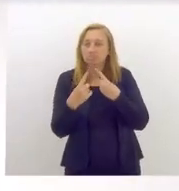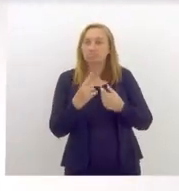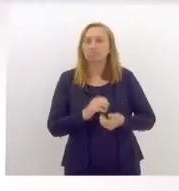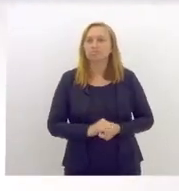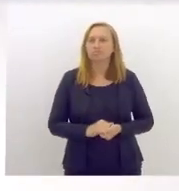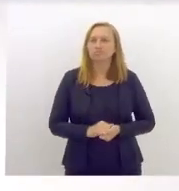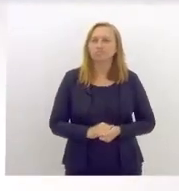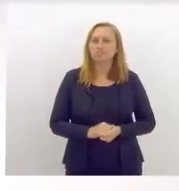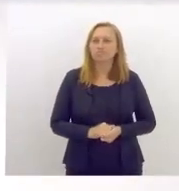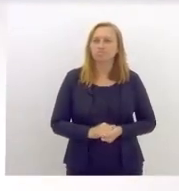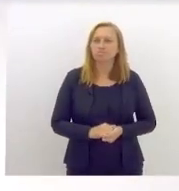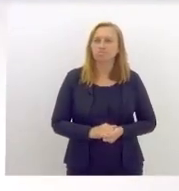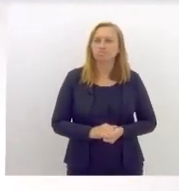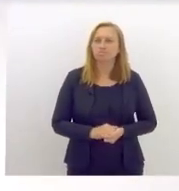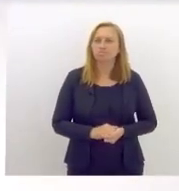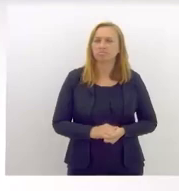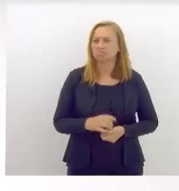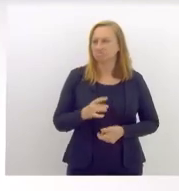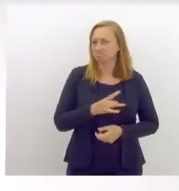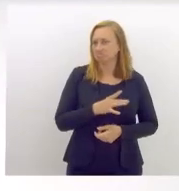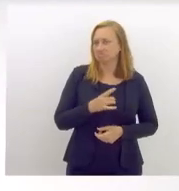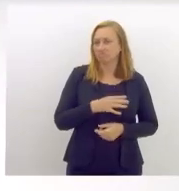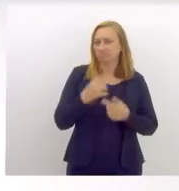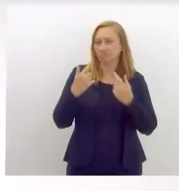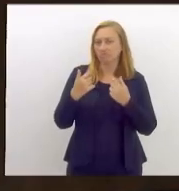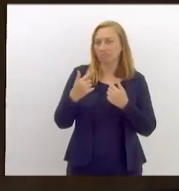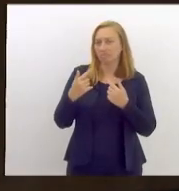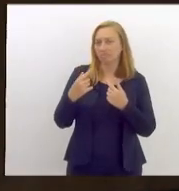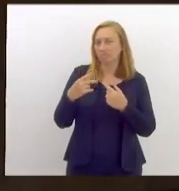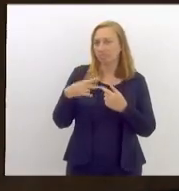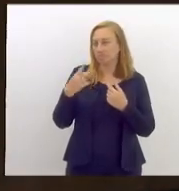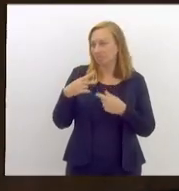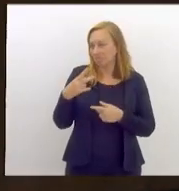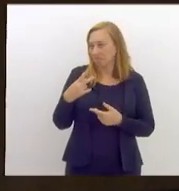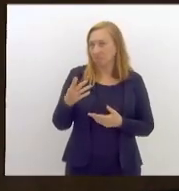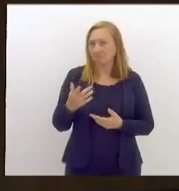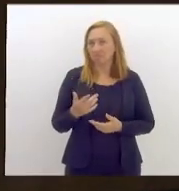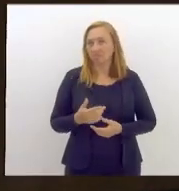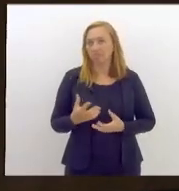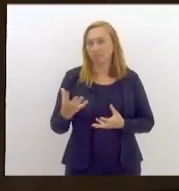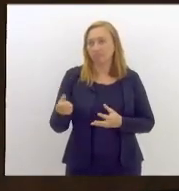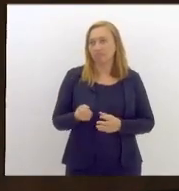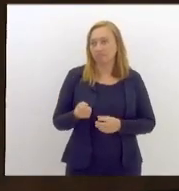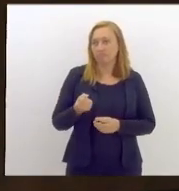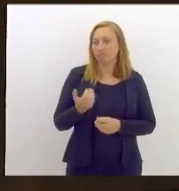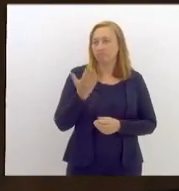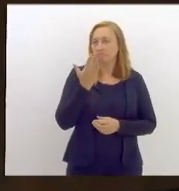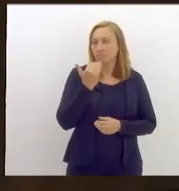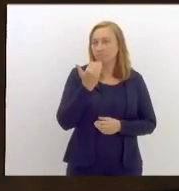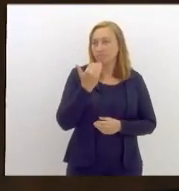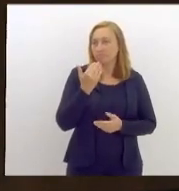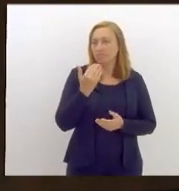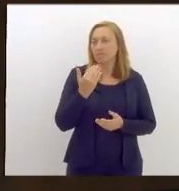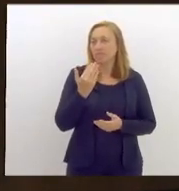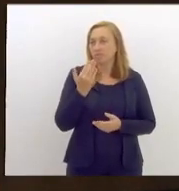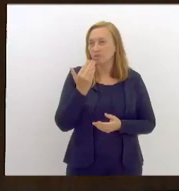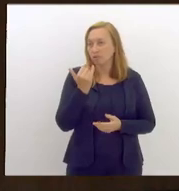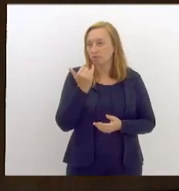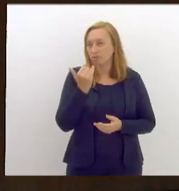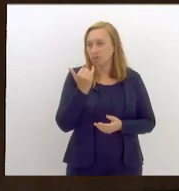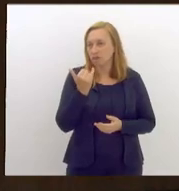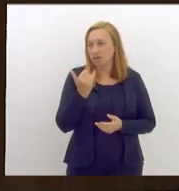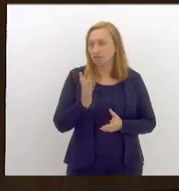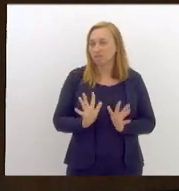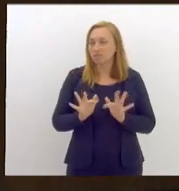bobagens não tenho medo de vaia ainda mais de vaia de que recebe um sanduichinho de mortadela no final para